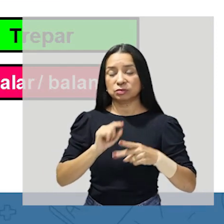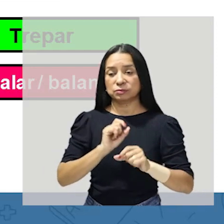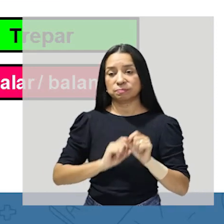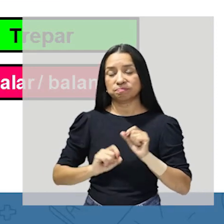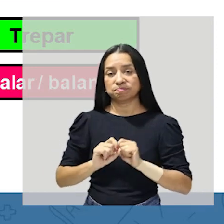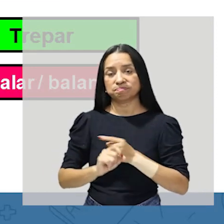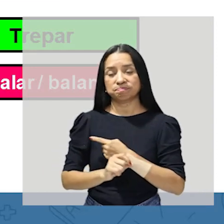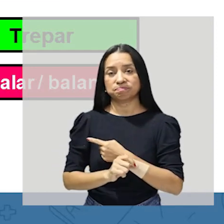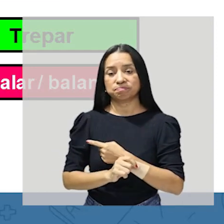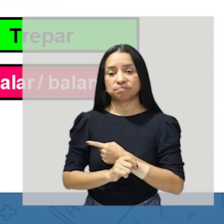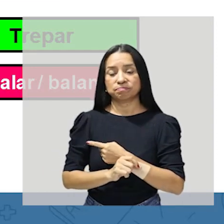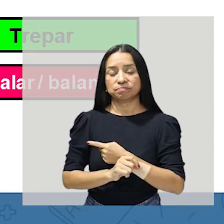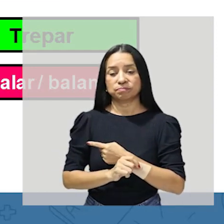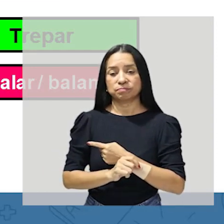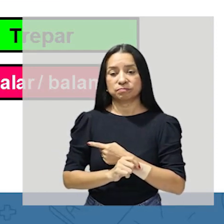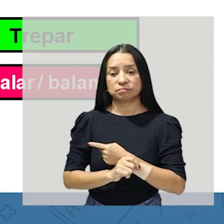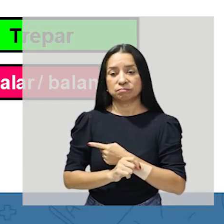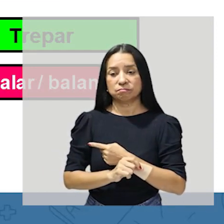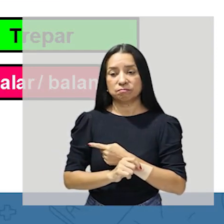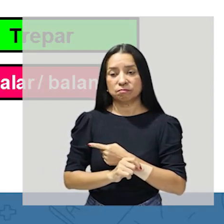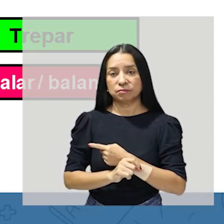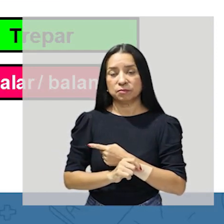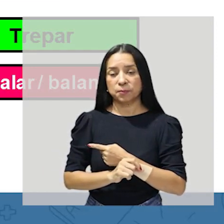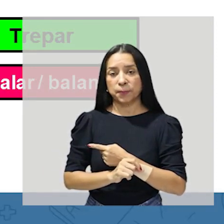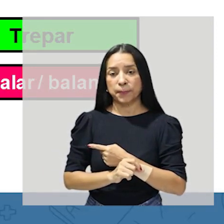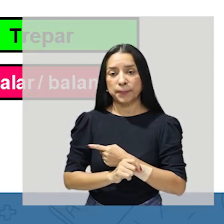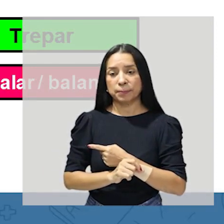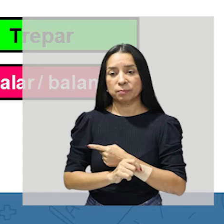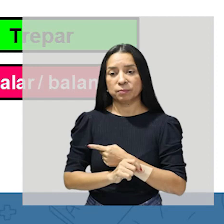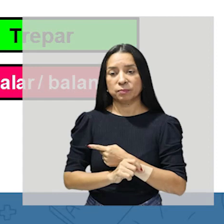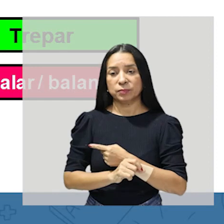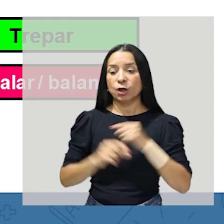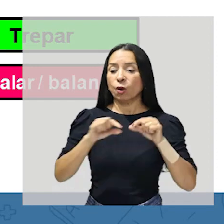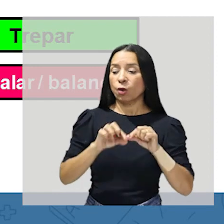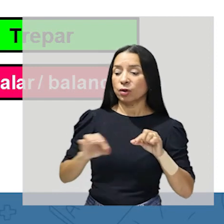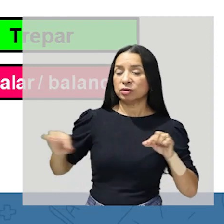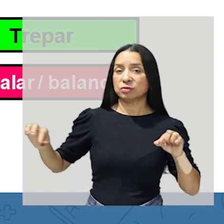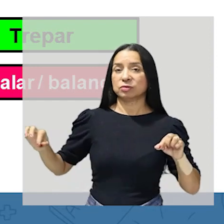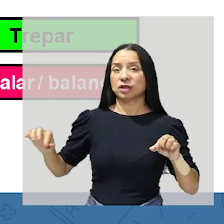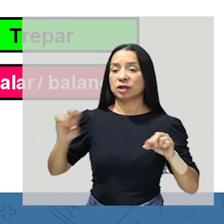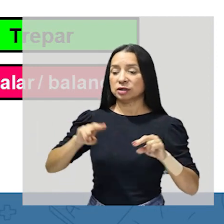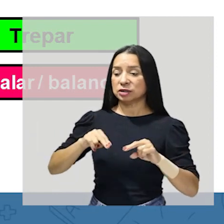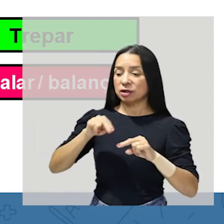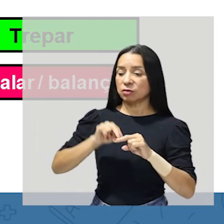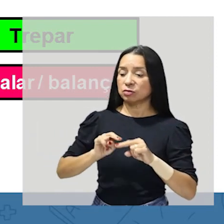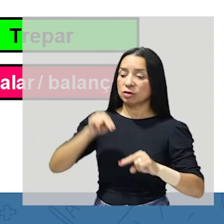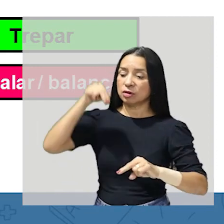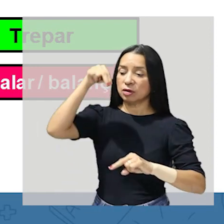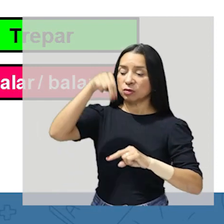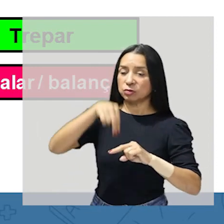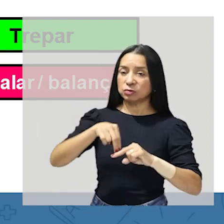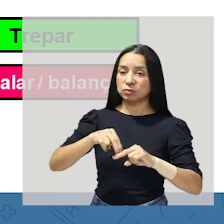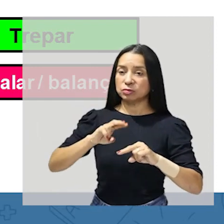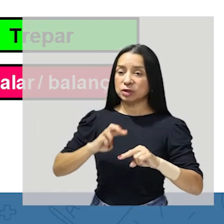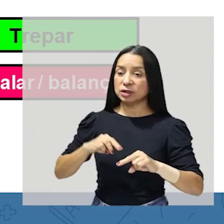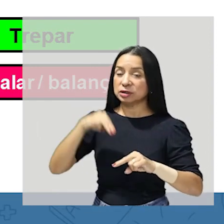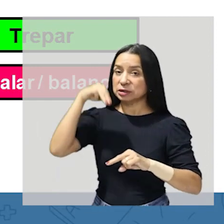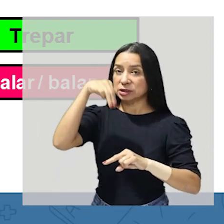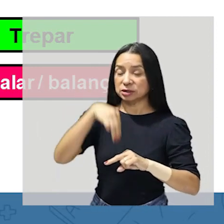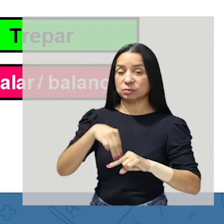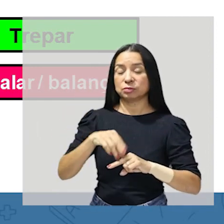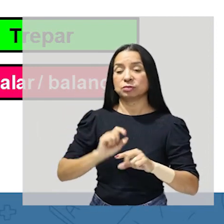e 2 tipos de saltos horizontais. Horizontais, salto em altura e salto triplo,